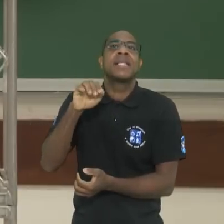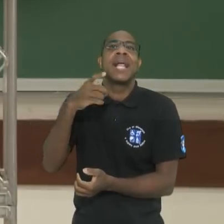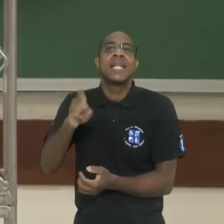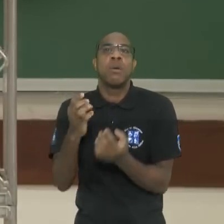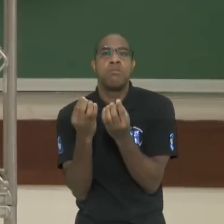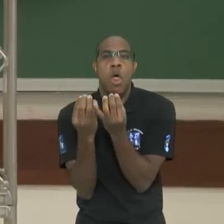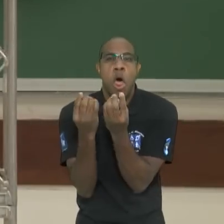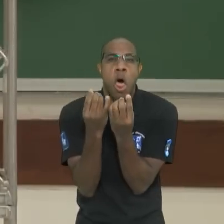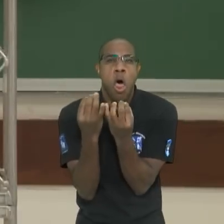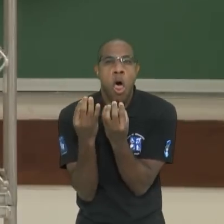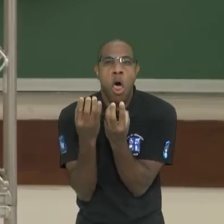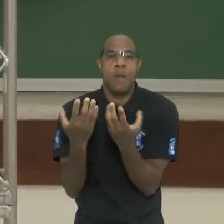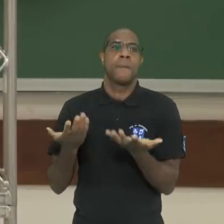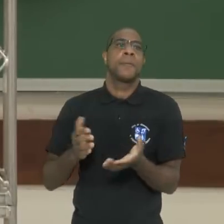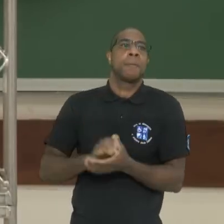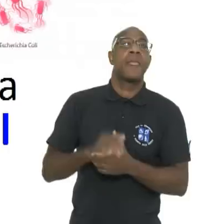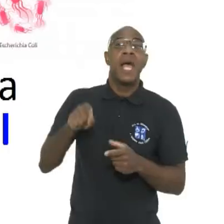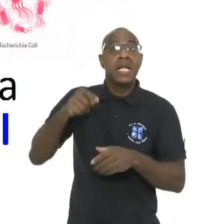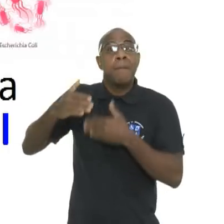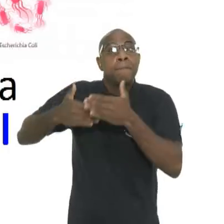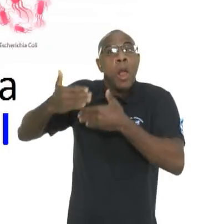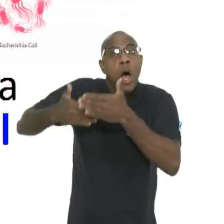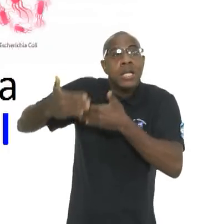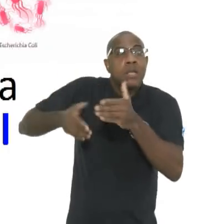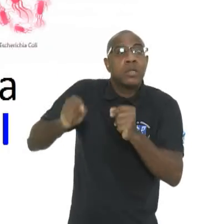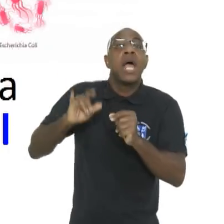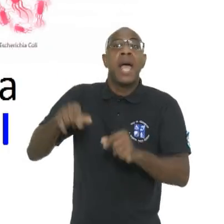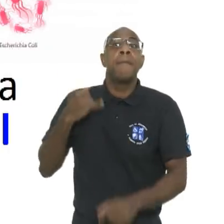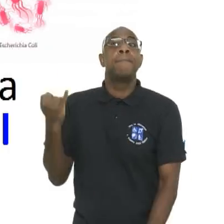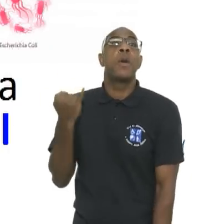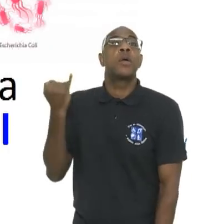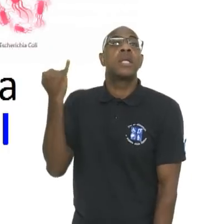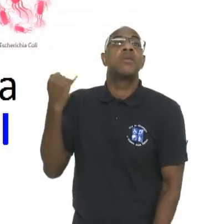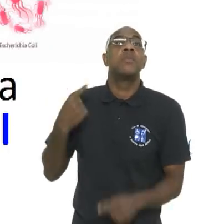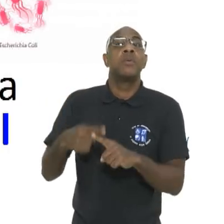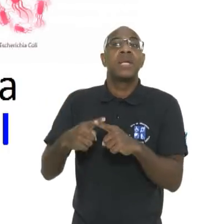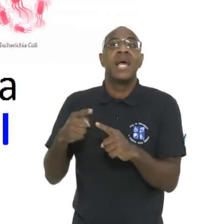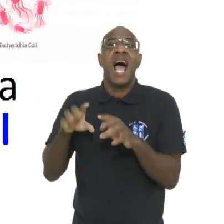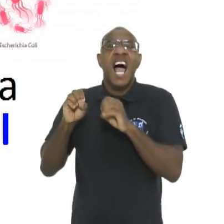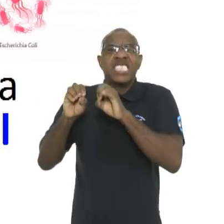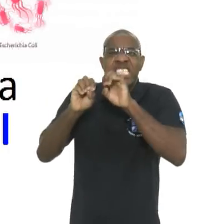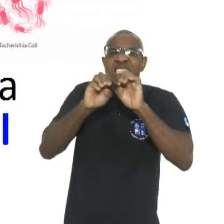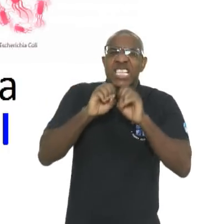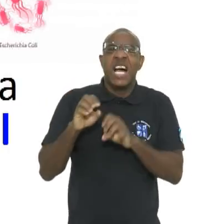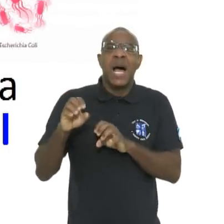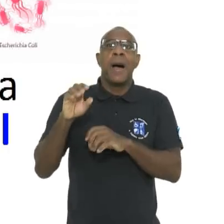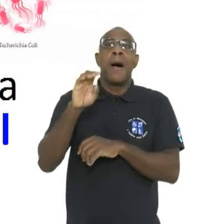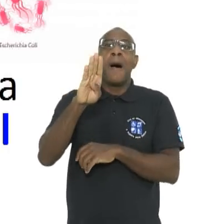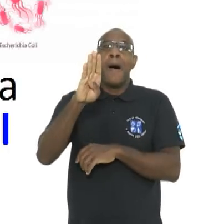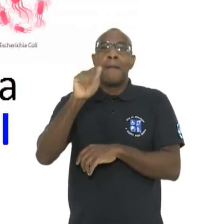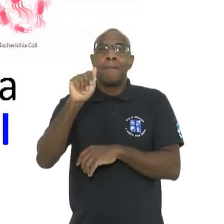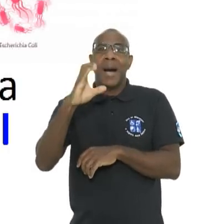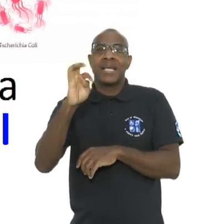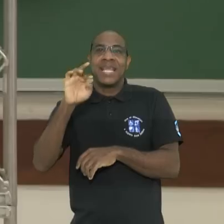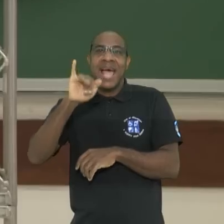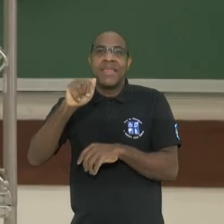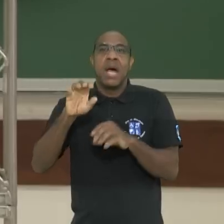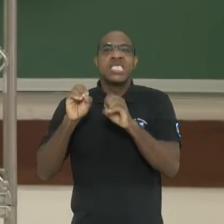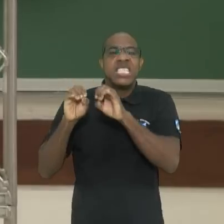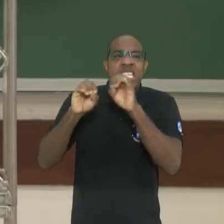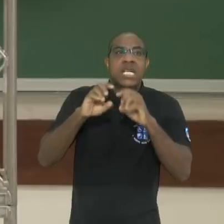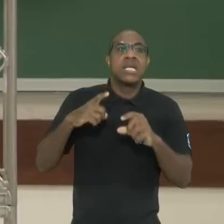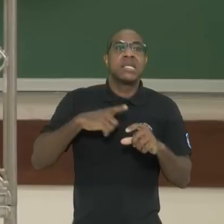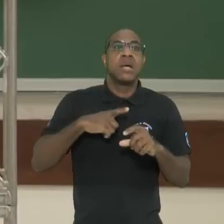dela. E esse processo é extremamente importante, porque essas bactérias que fazem a fermentação, elas estão no